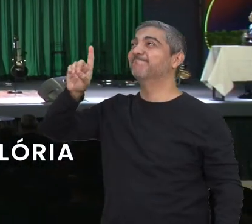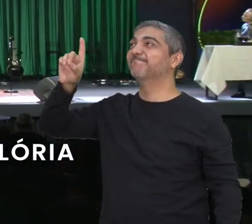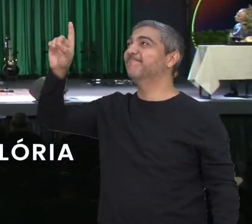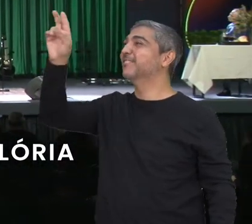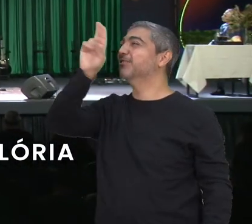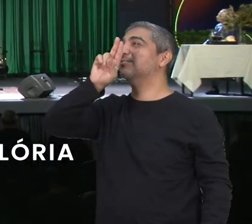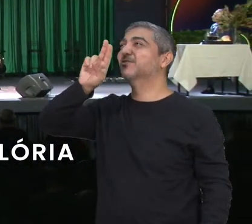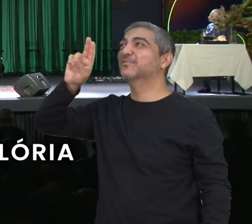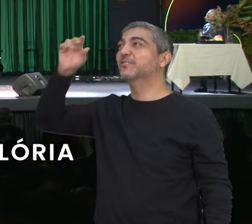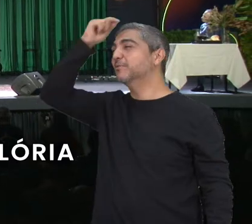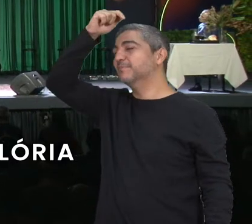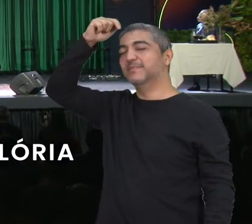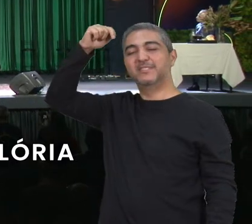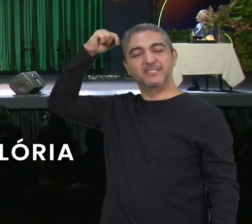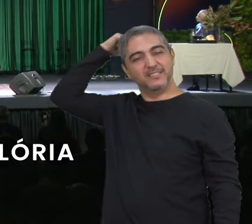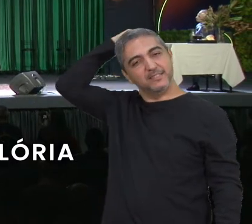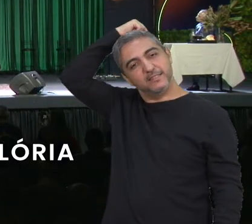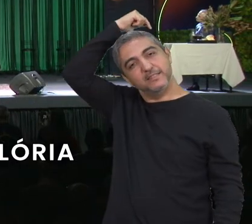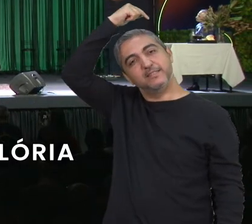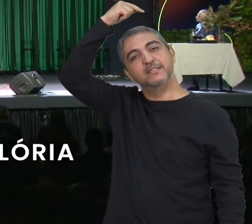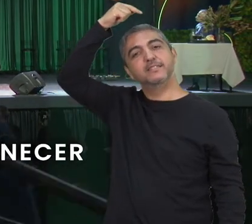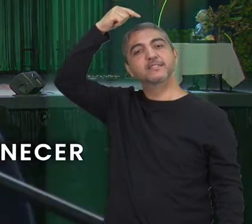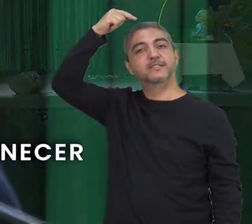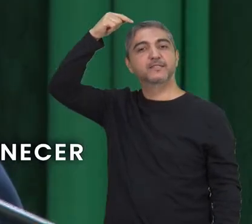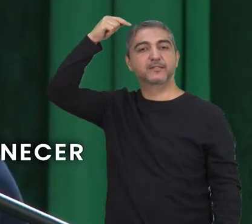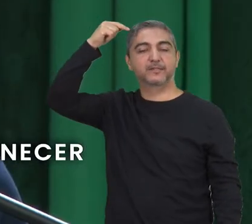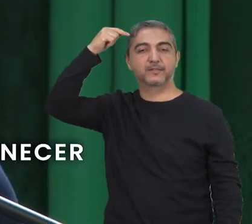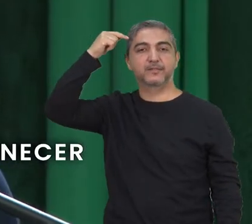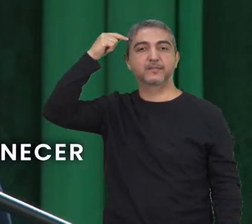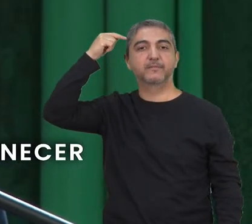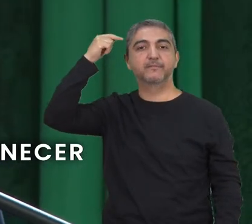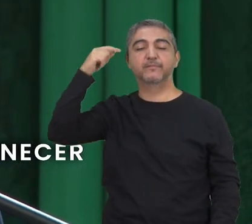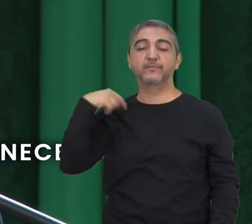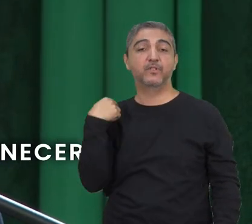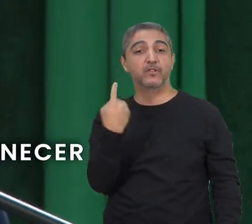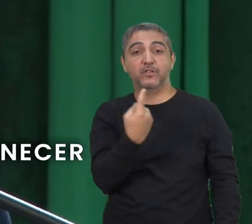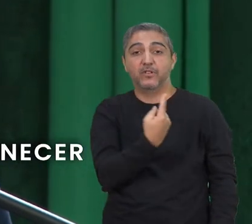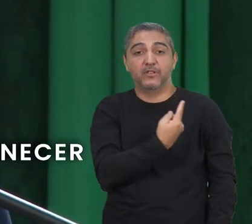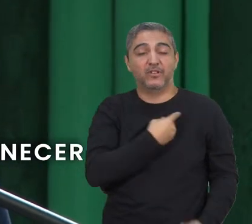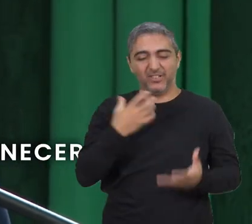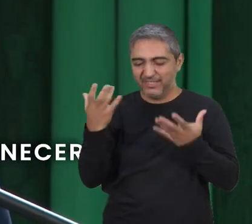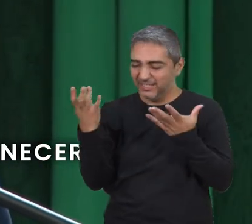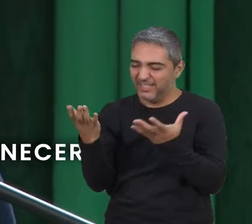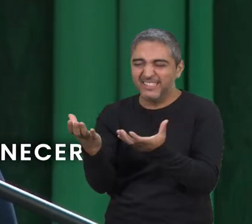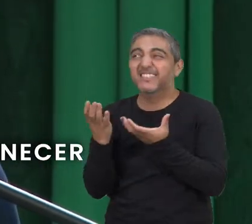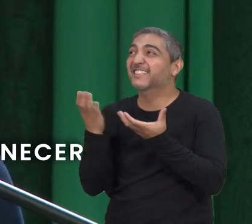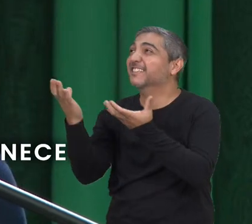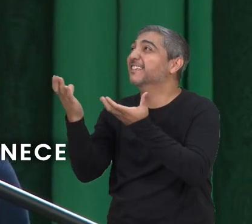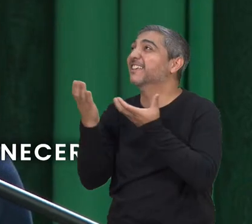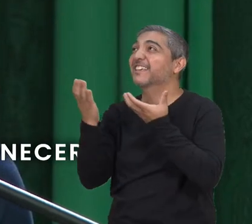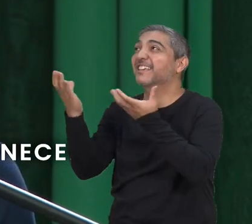santo nome, pois o que mais queremos é